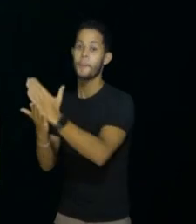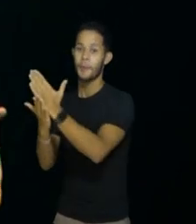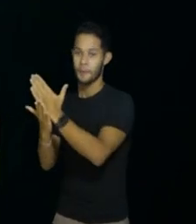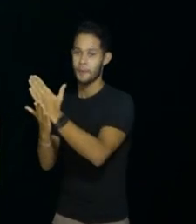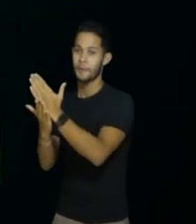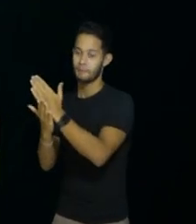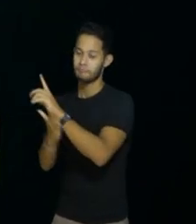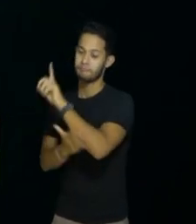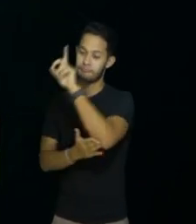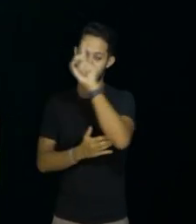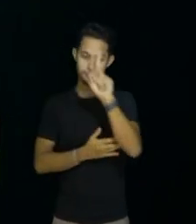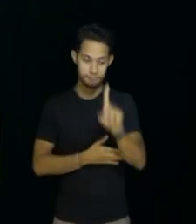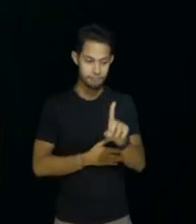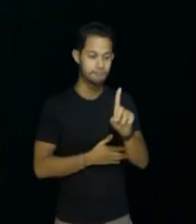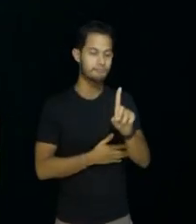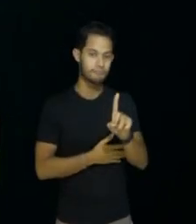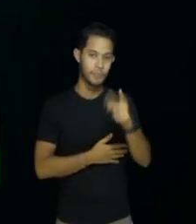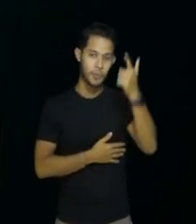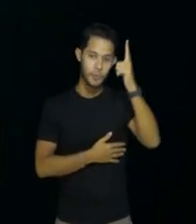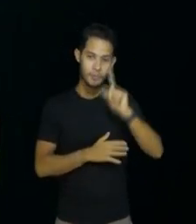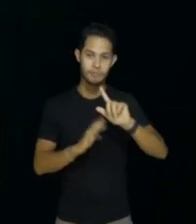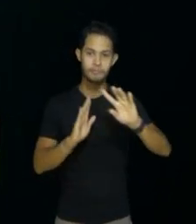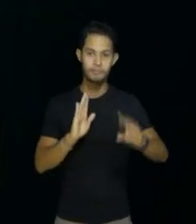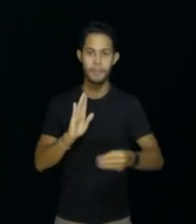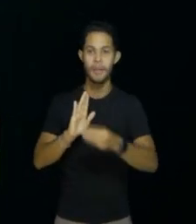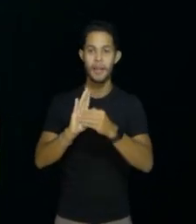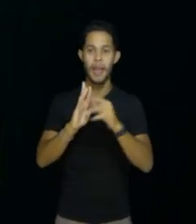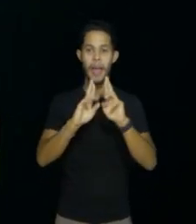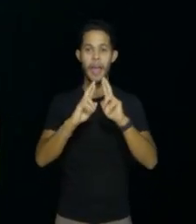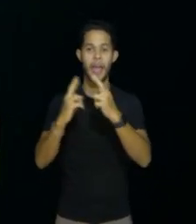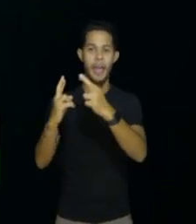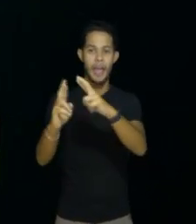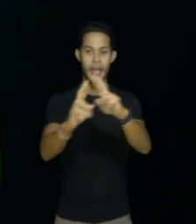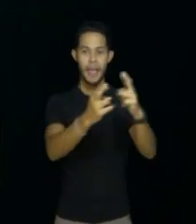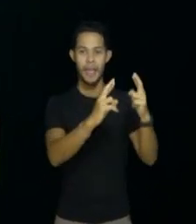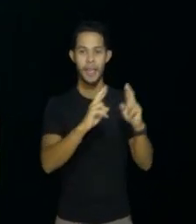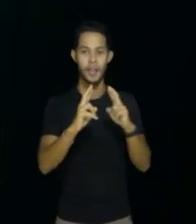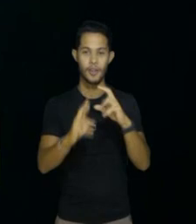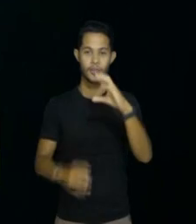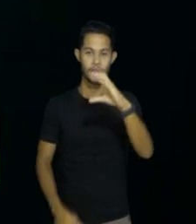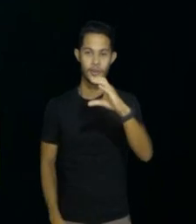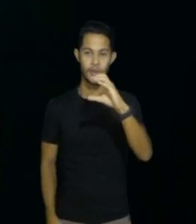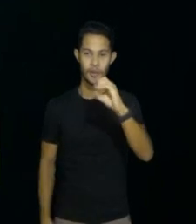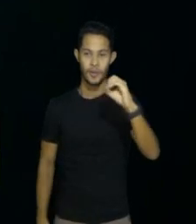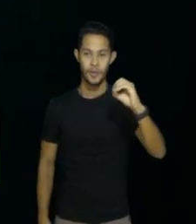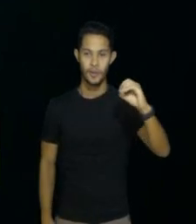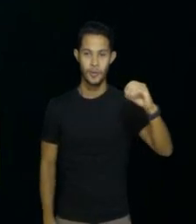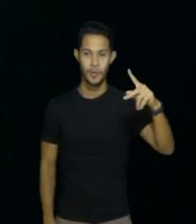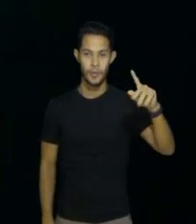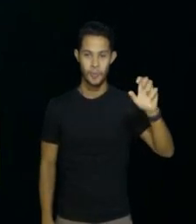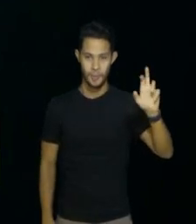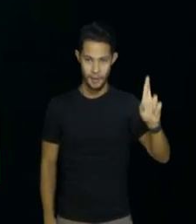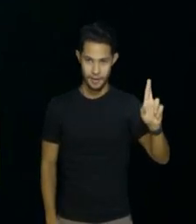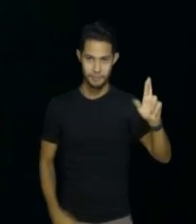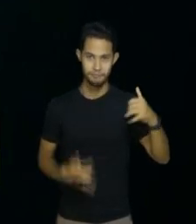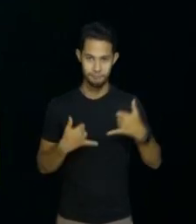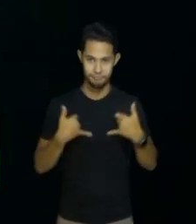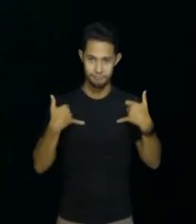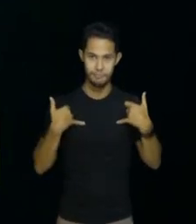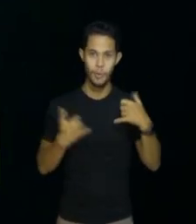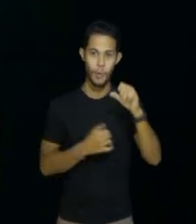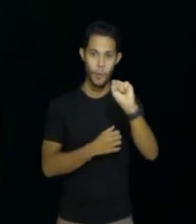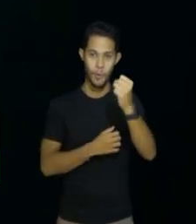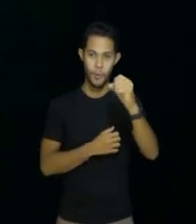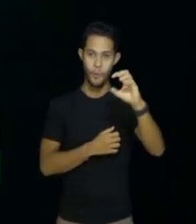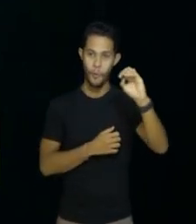um reconhecimento à nossa rede Cooper. A Cooper que é nossa, que é daqui, com seus 80 anos de história, e está